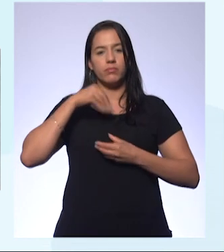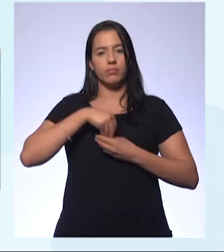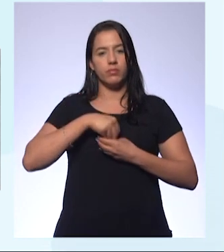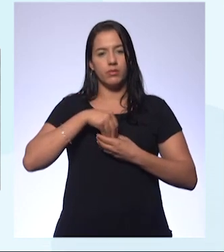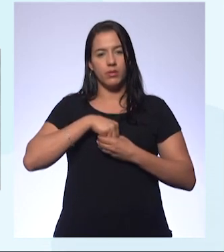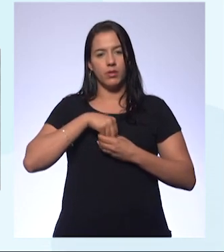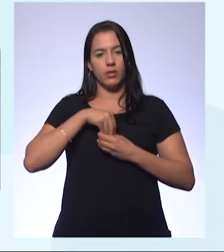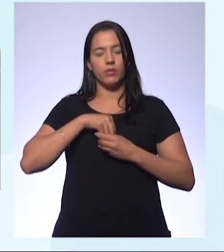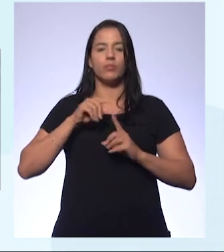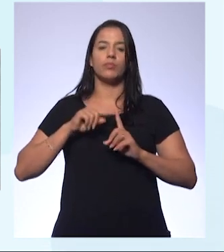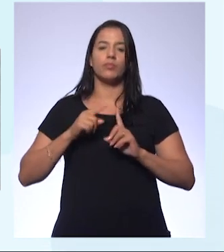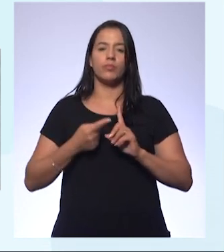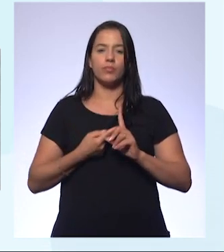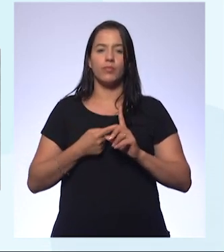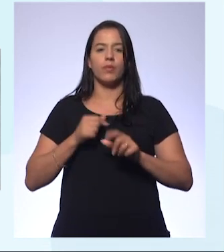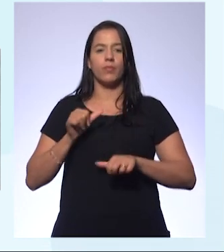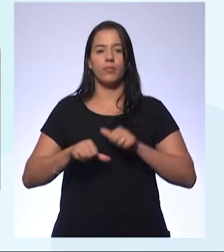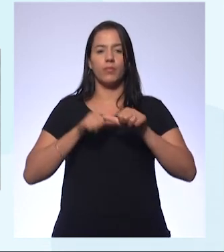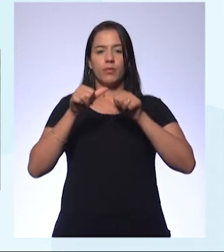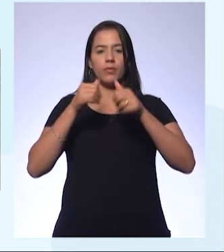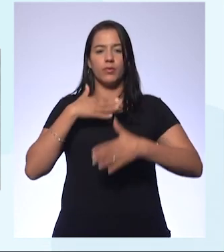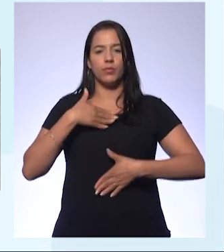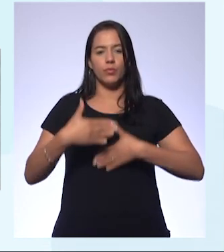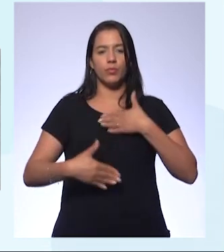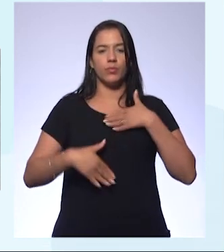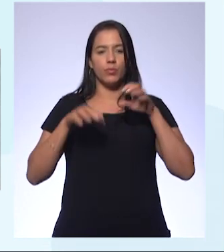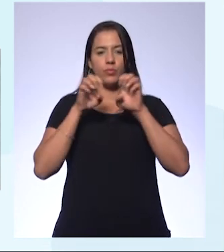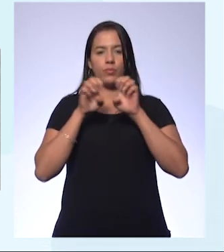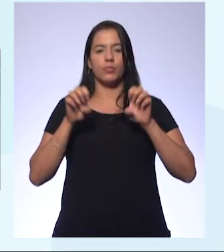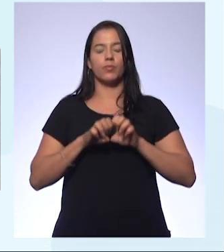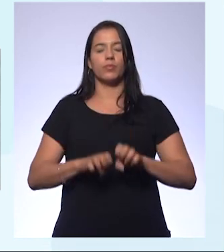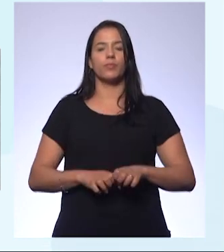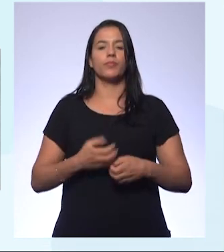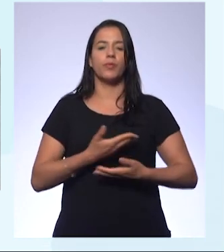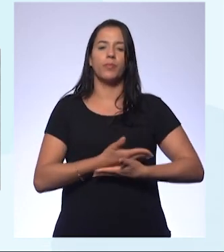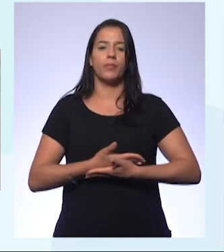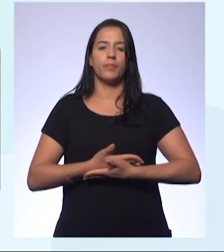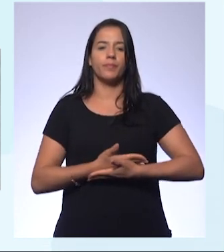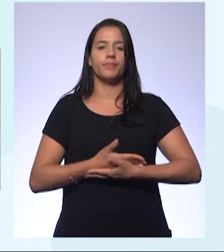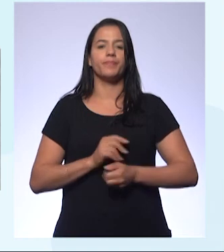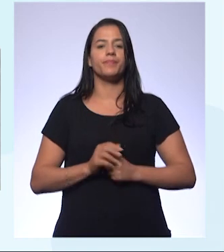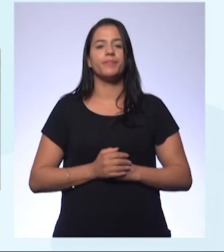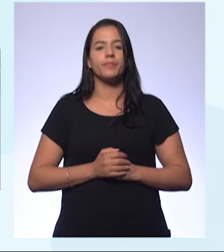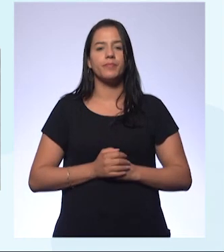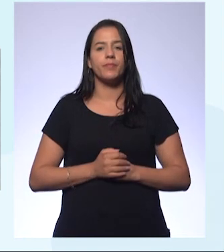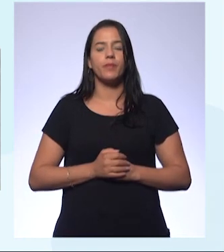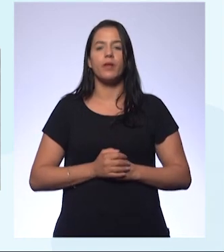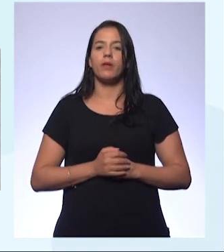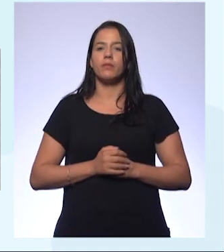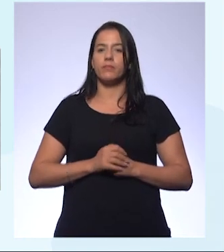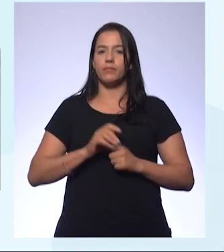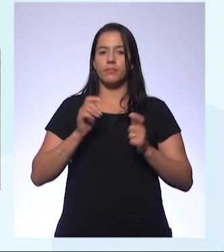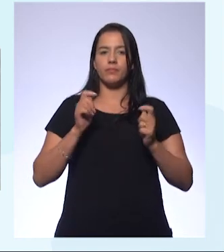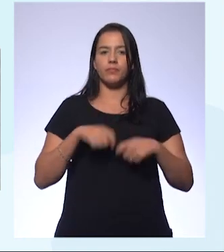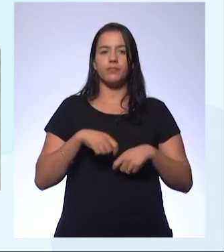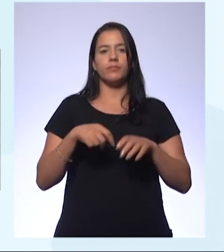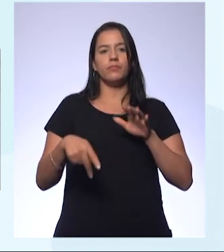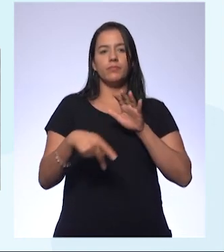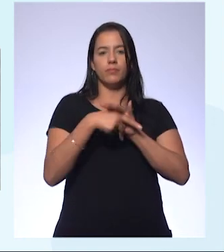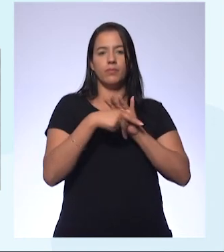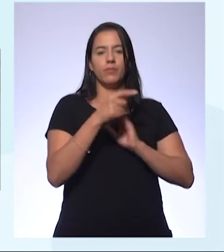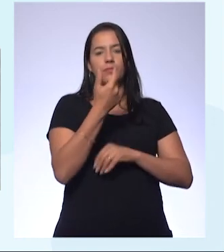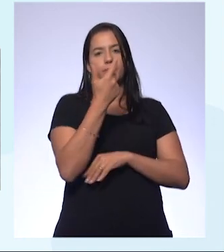as funções e a estrutura do desenvolvimento fetal, tá? Isso pode ser causa ambiental